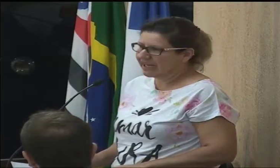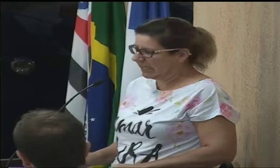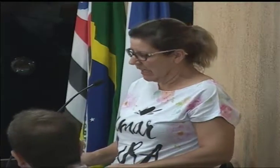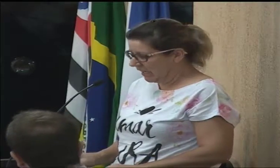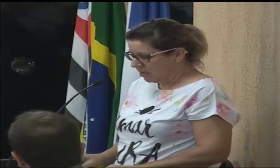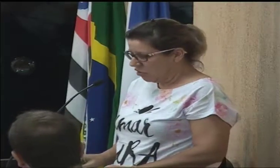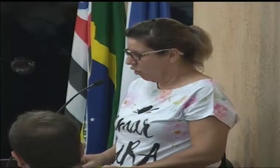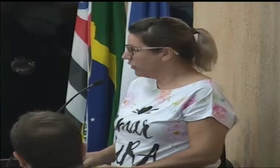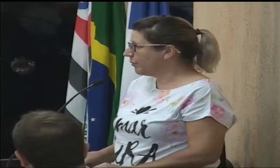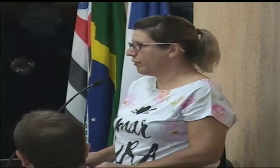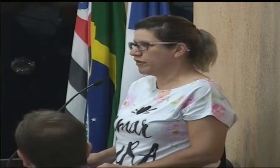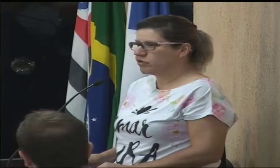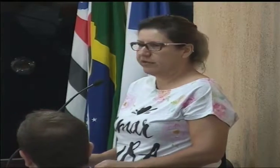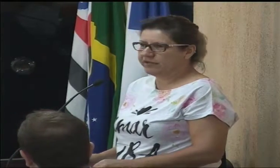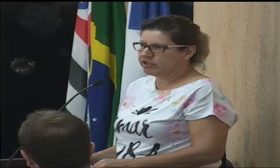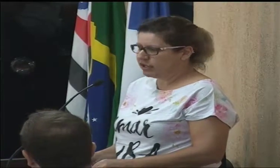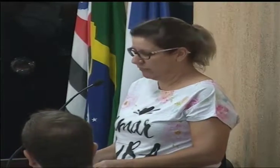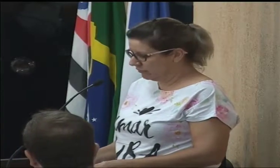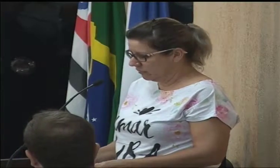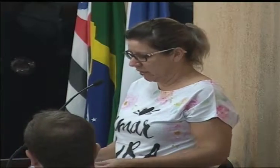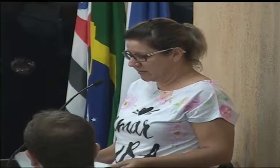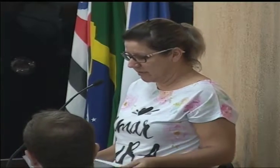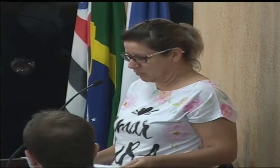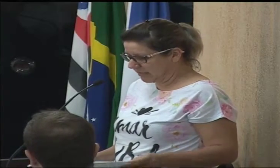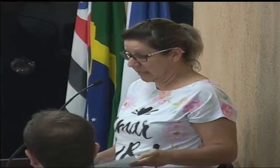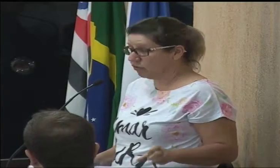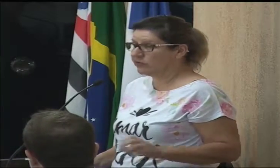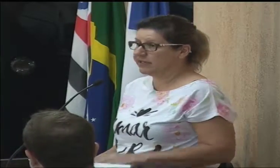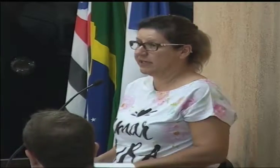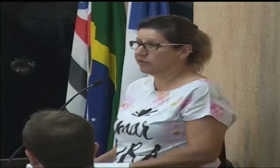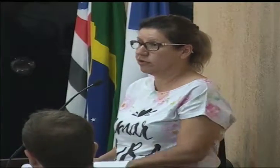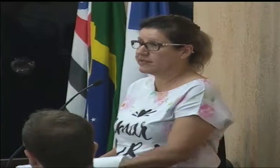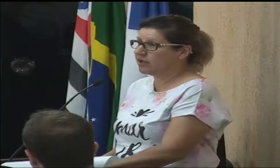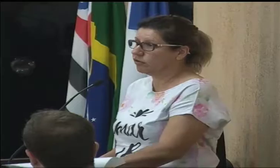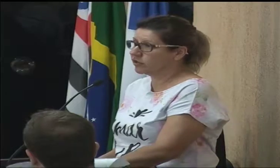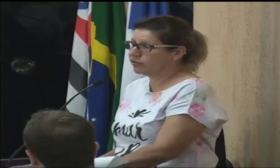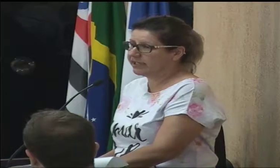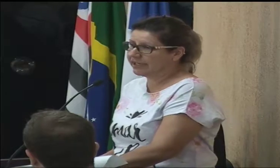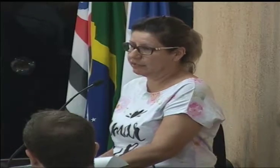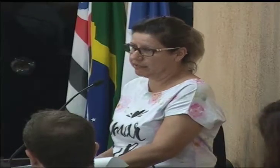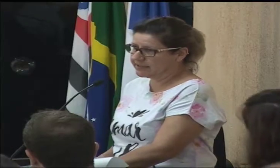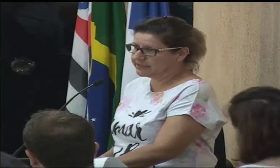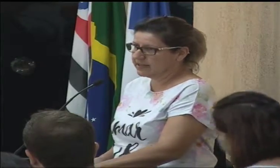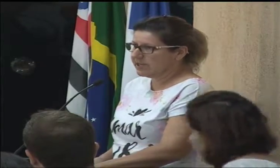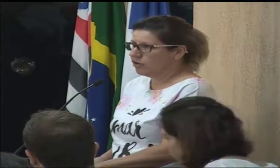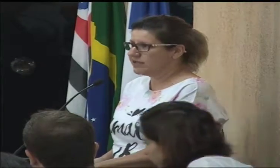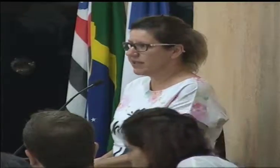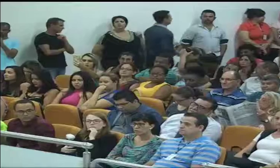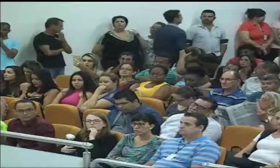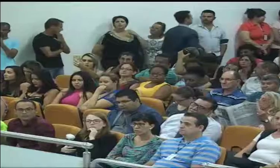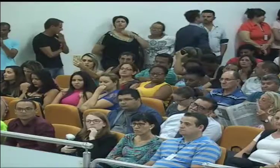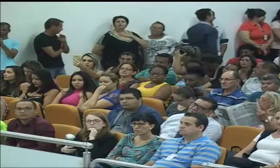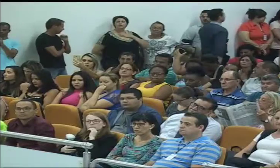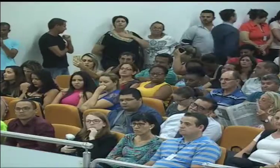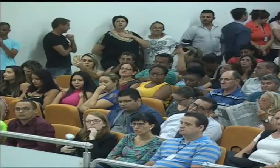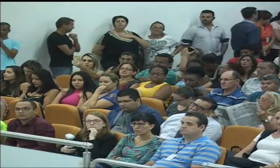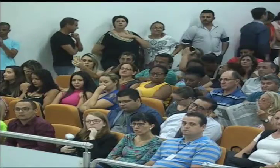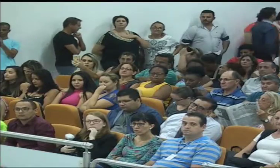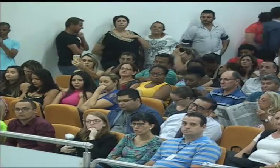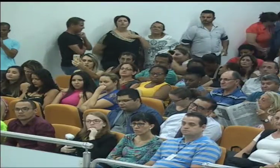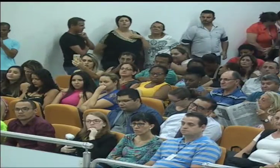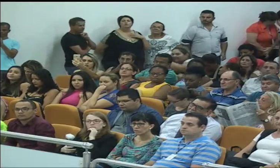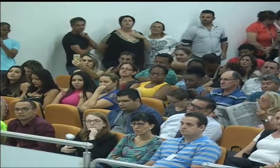estamos aqui contra professor efetivo, não estamos aqui contra diretores nem contra coordenadores. Nós queremos o que é